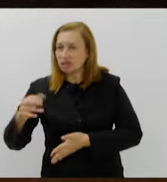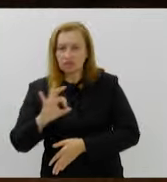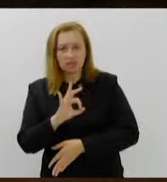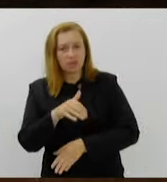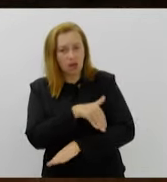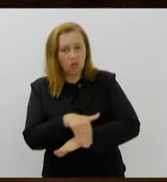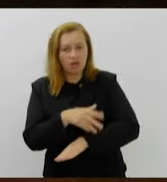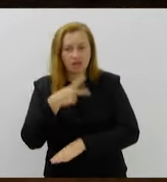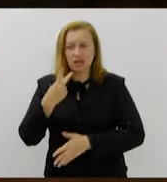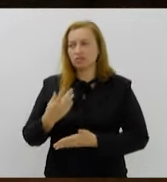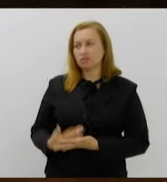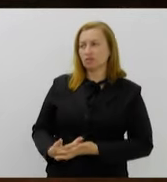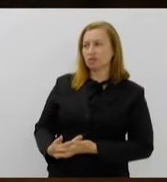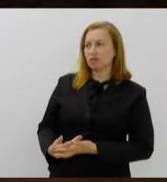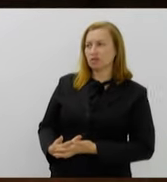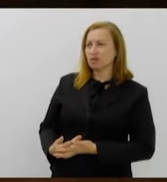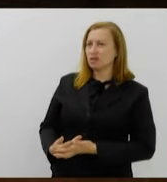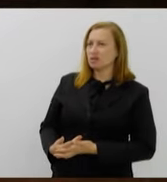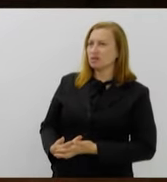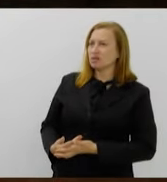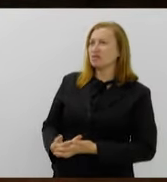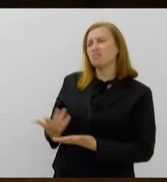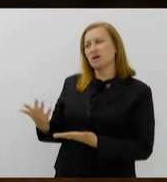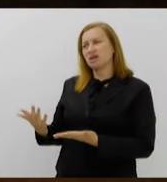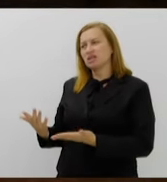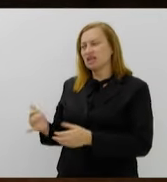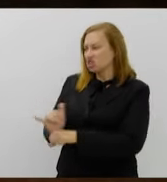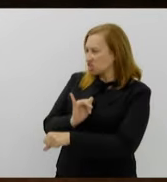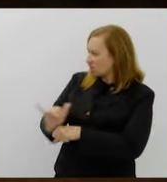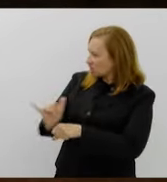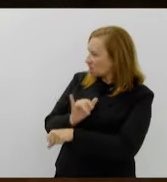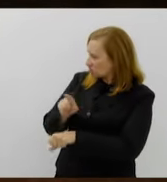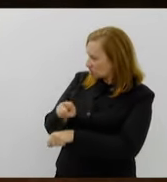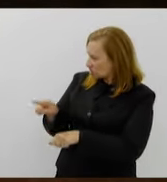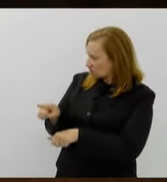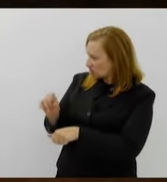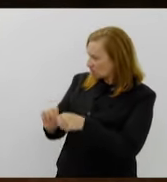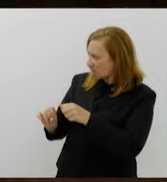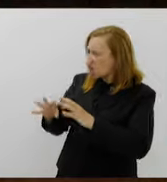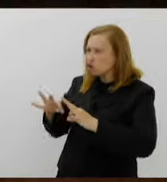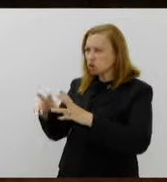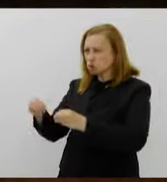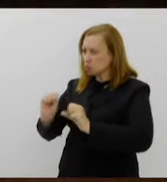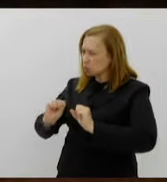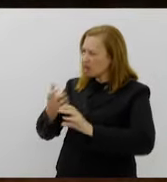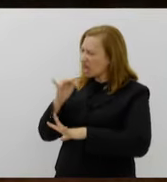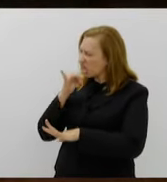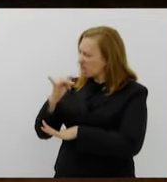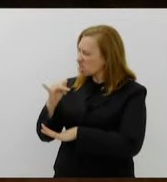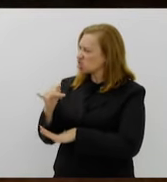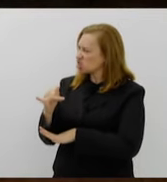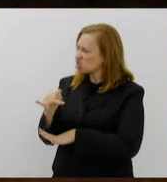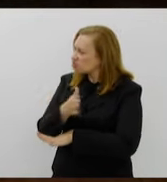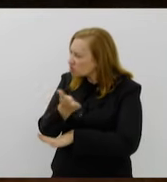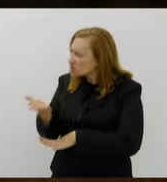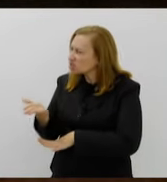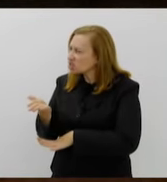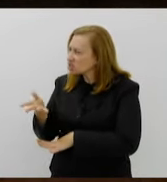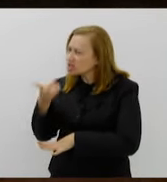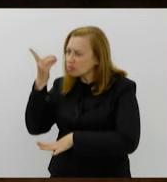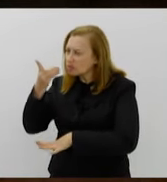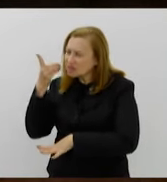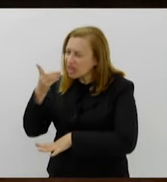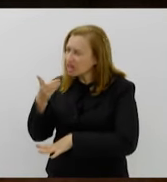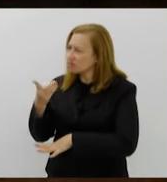olha olha mas a manobra que vocês fizeram toda toda aquela energia que vocês deputados